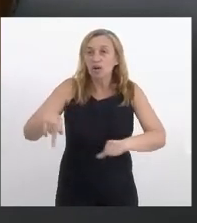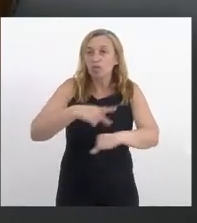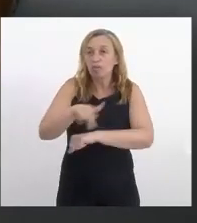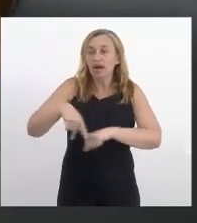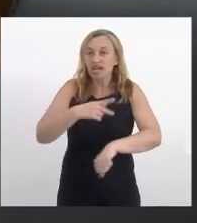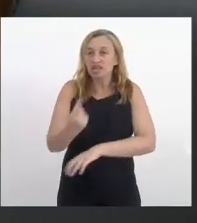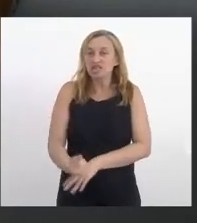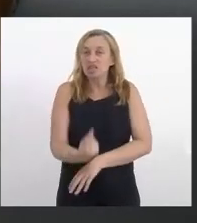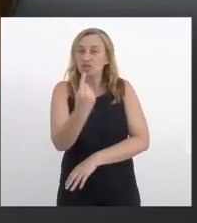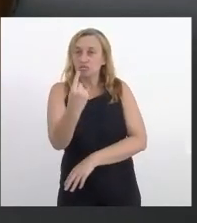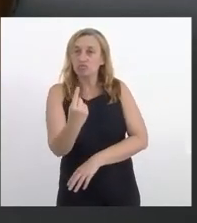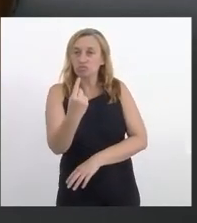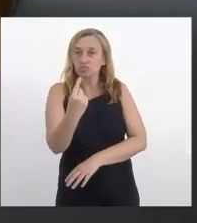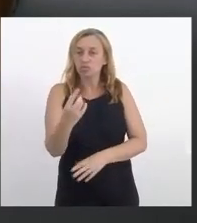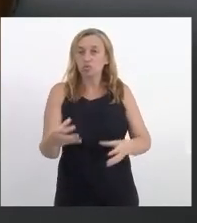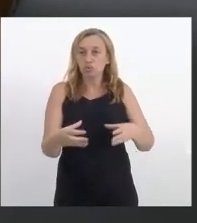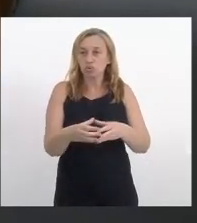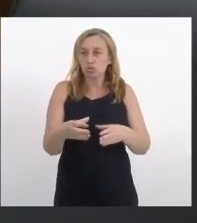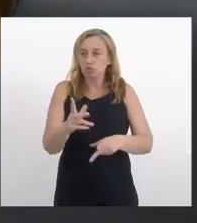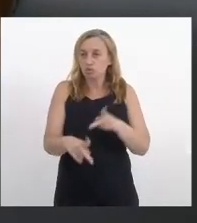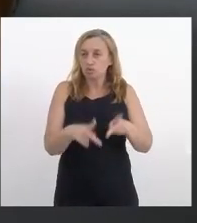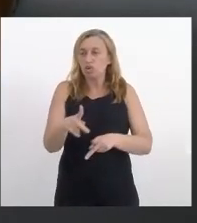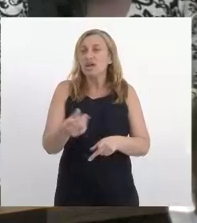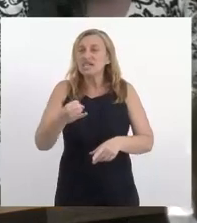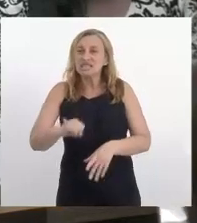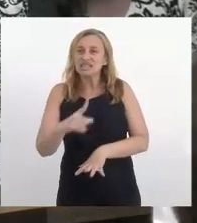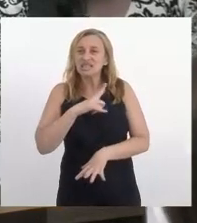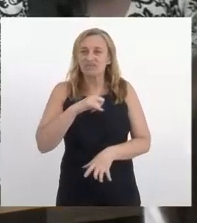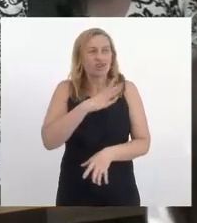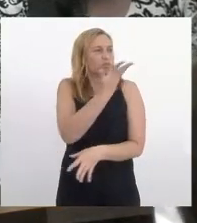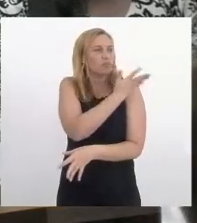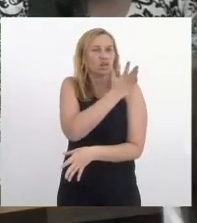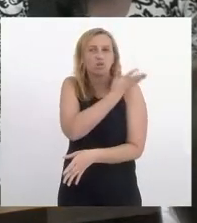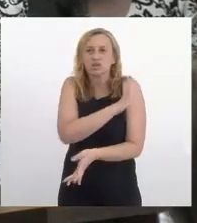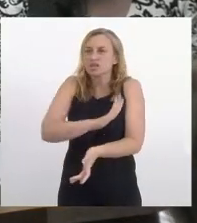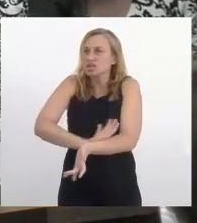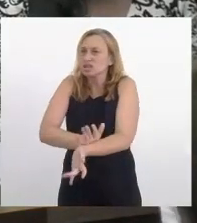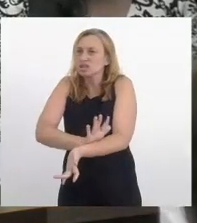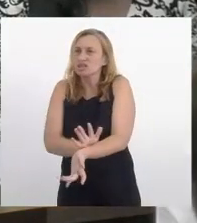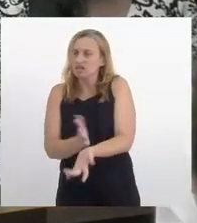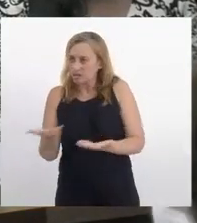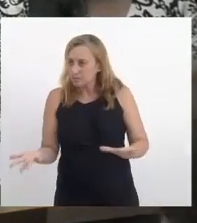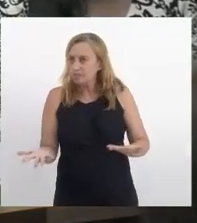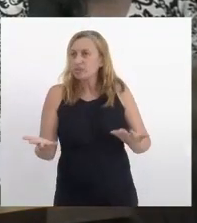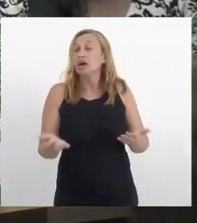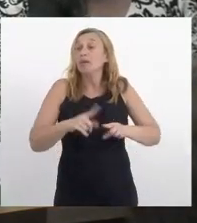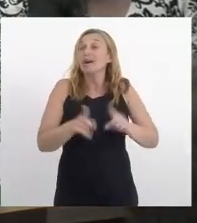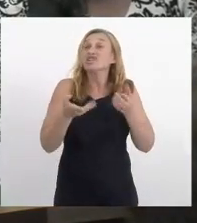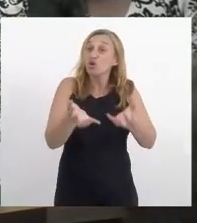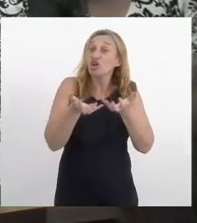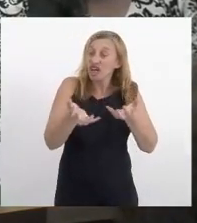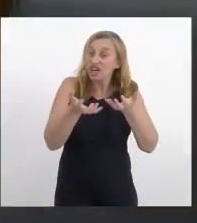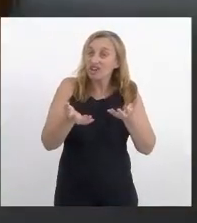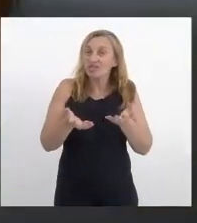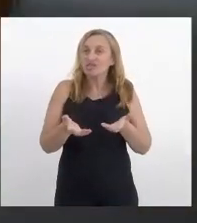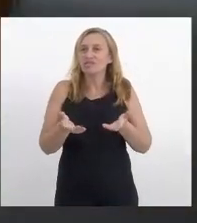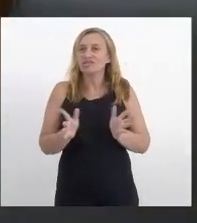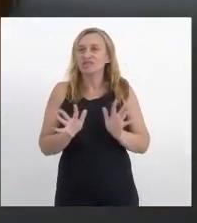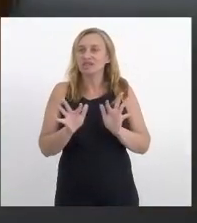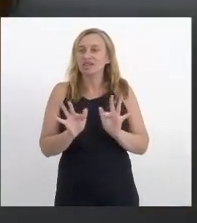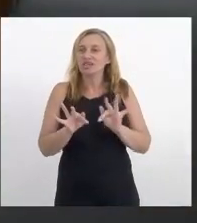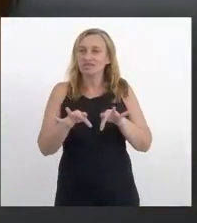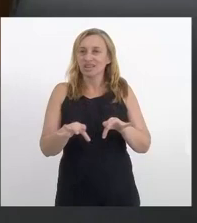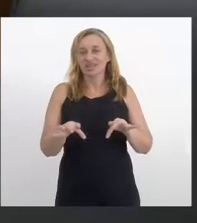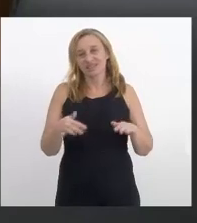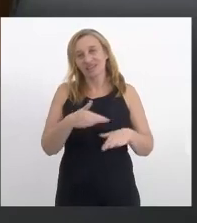nação, se a gente tiver o racismo, o preconceito e a intolerância. Mas eu quero me despedir de todas